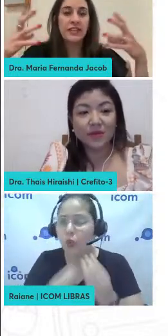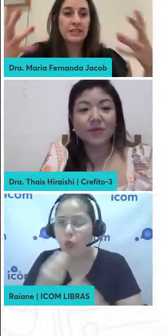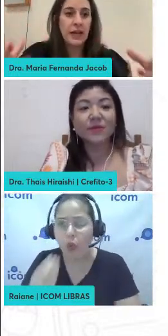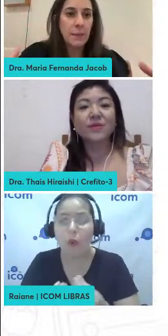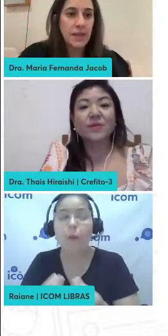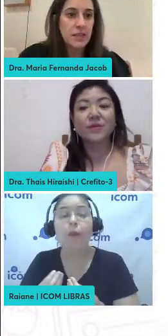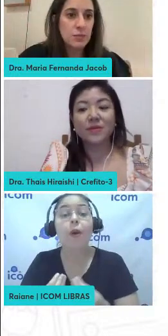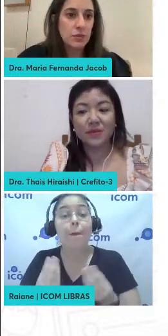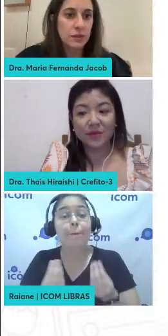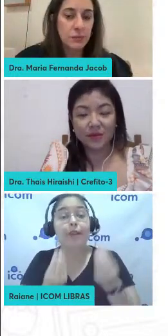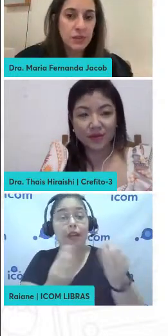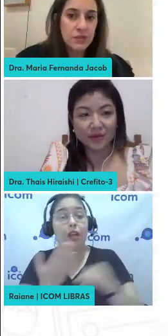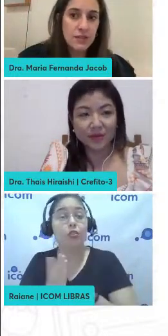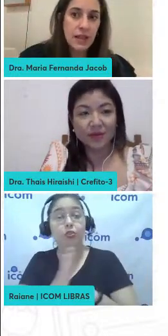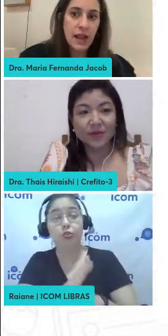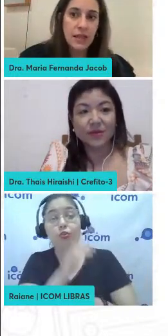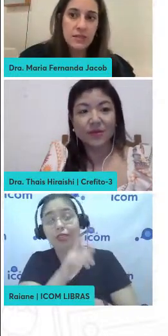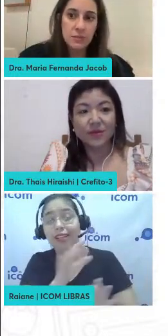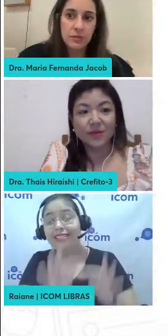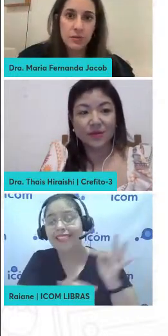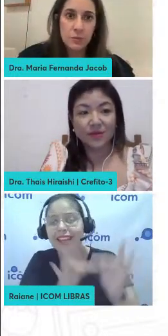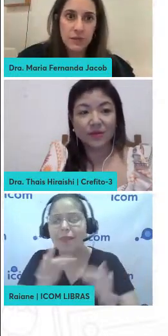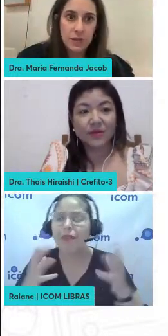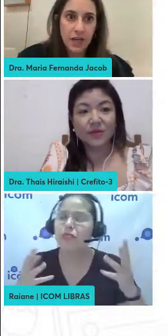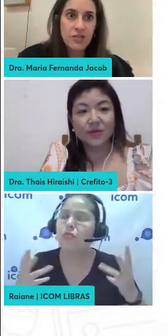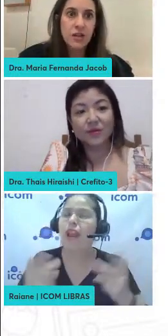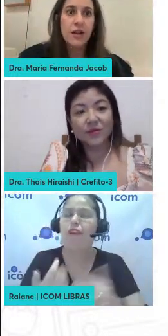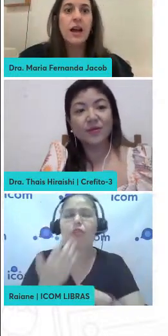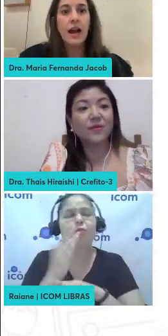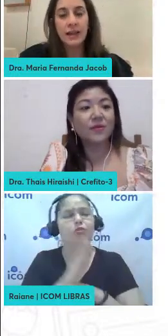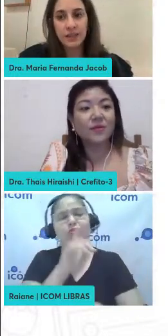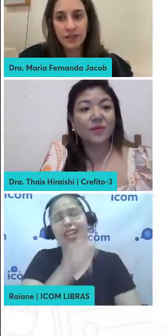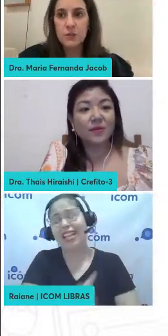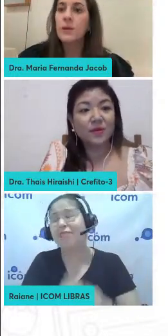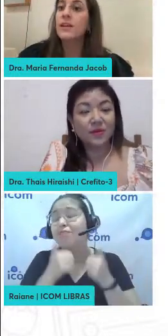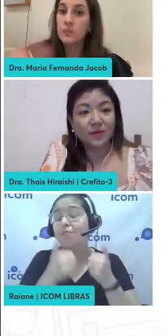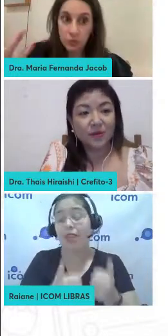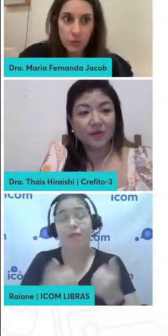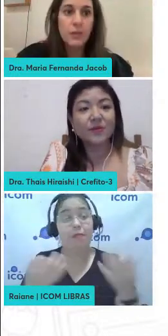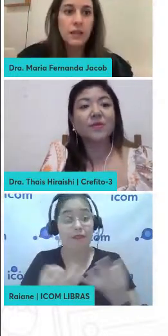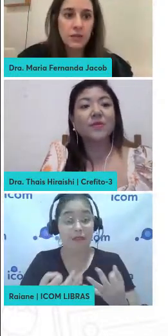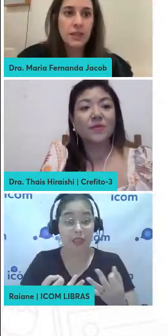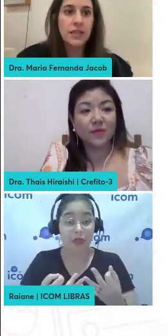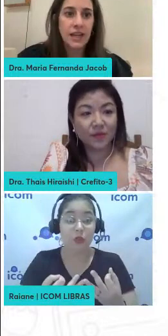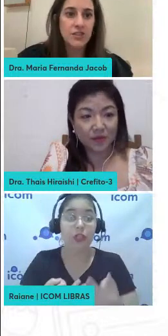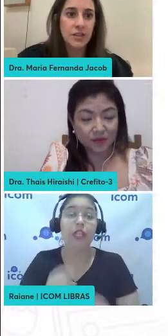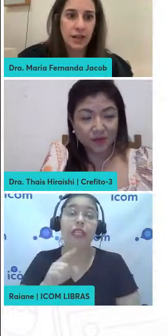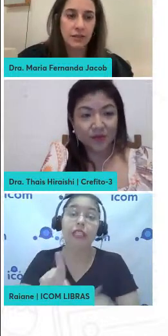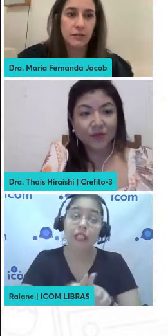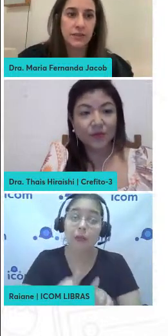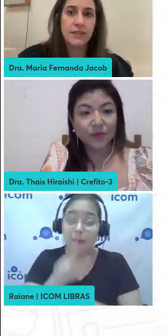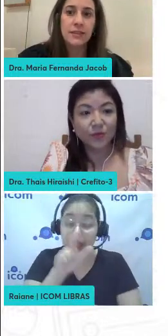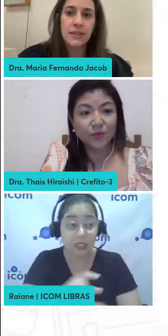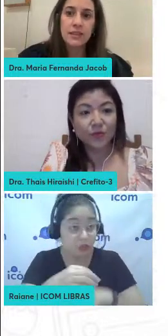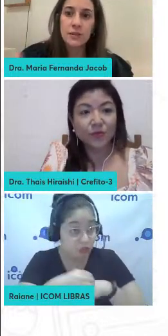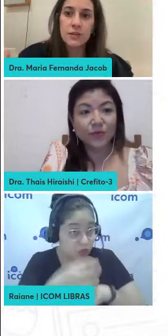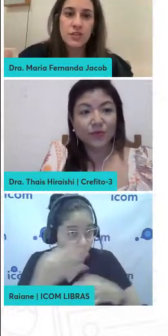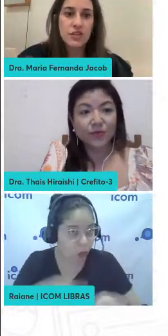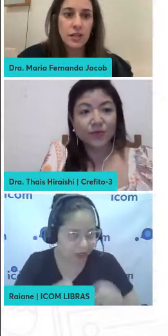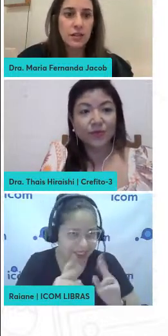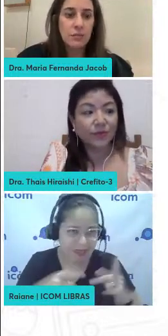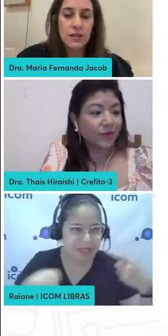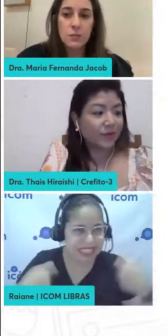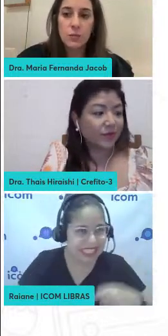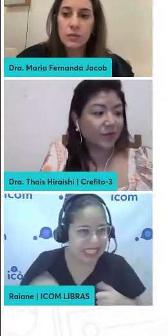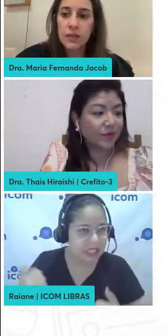gente ofertar mesmo um tratamento de excelência para o nosso paciente através do Pilates no momento que ele é indicado, né? Então, isso a